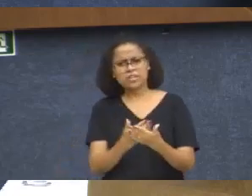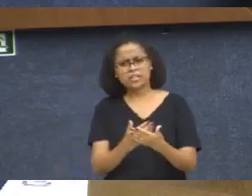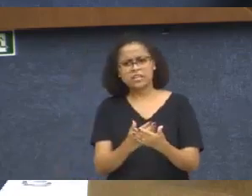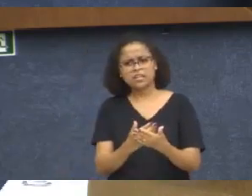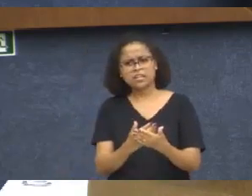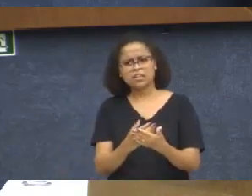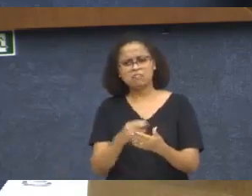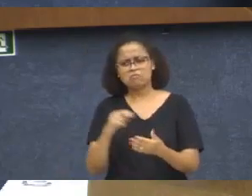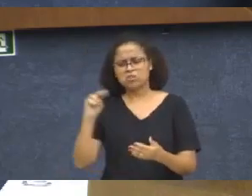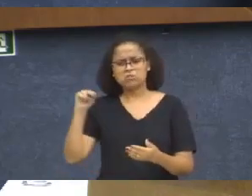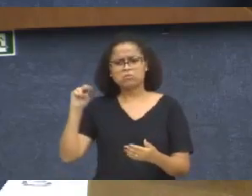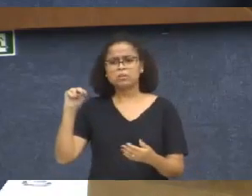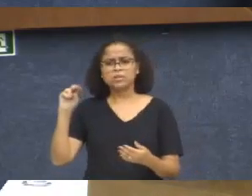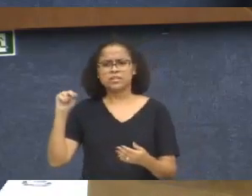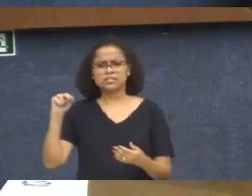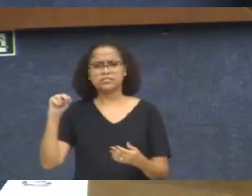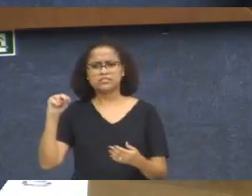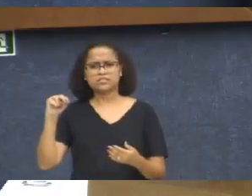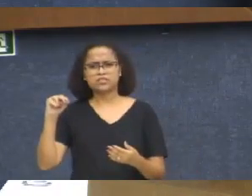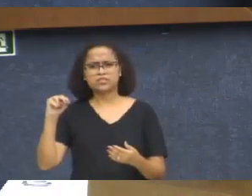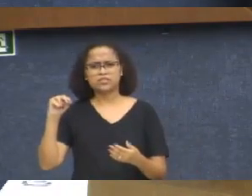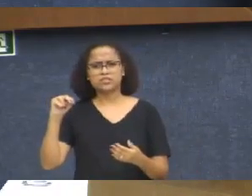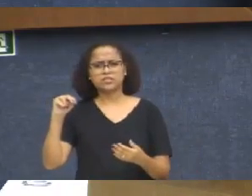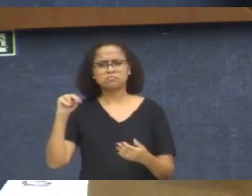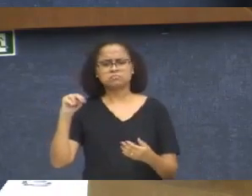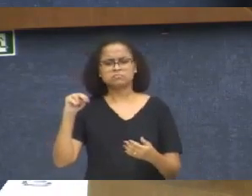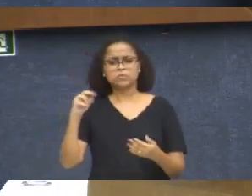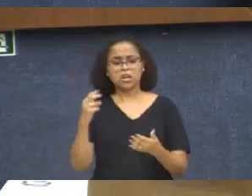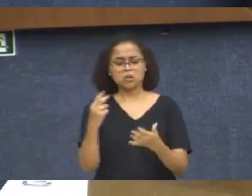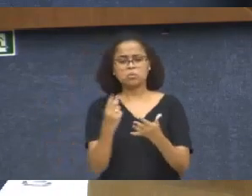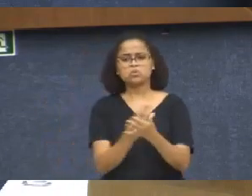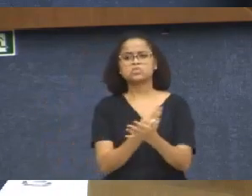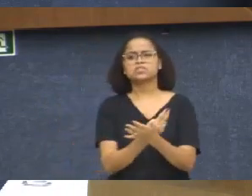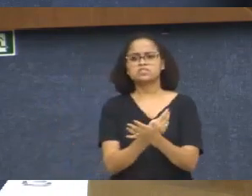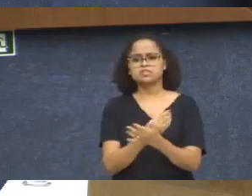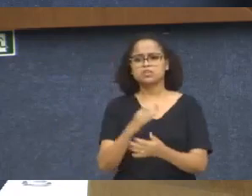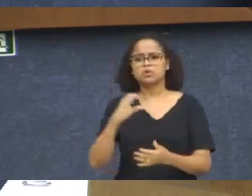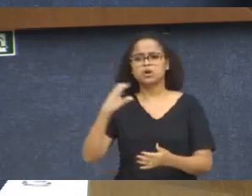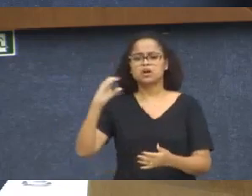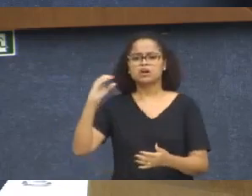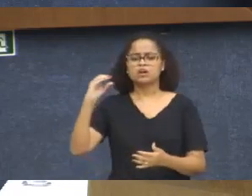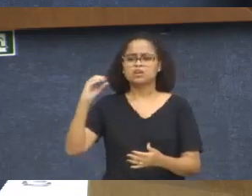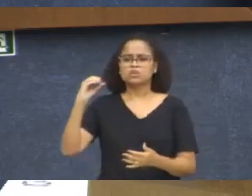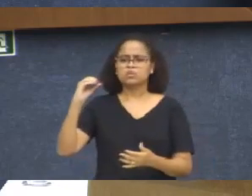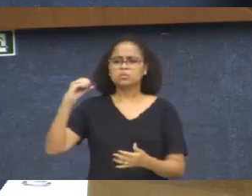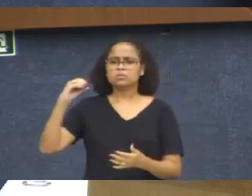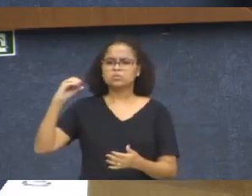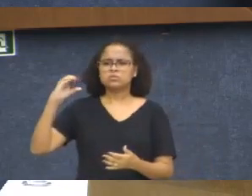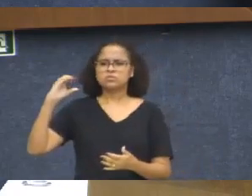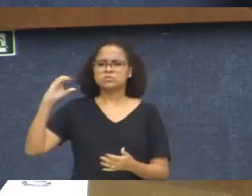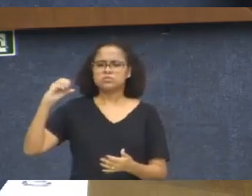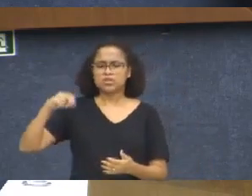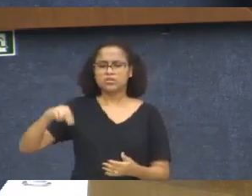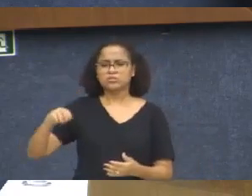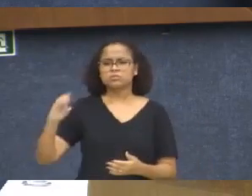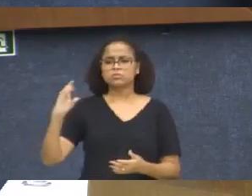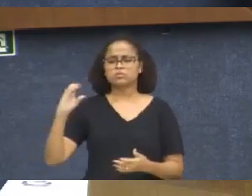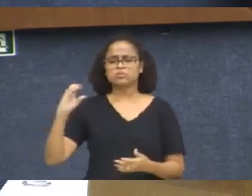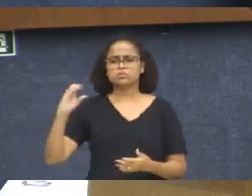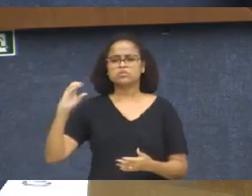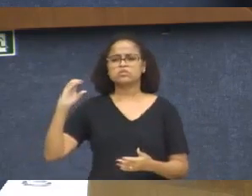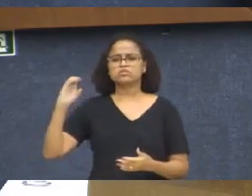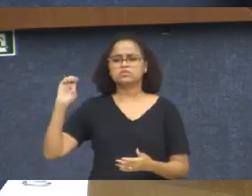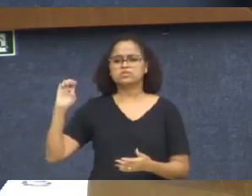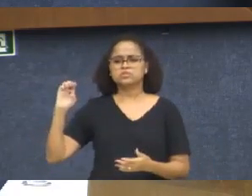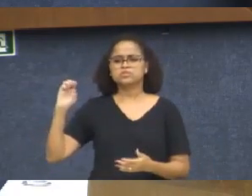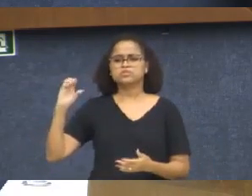finalmente houve a concessão. Será que isso acontece no metrô de Caracas? Sabe